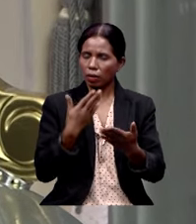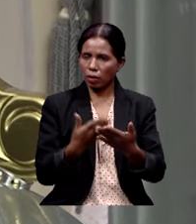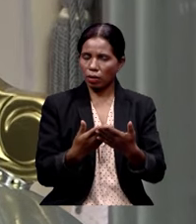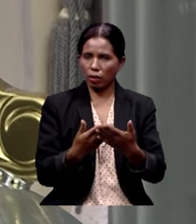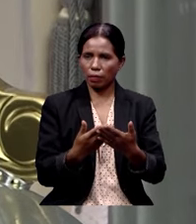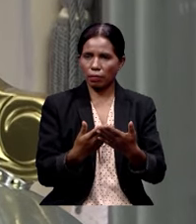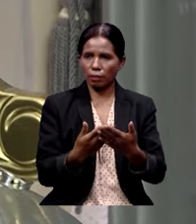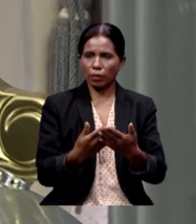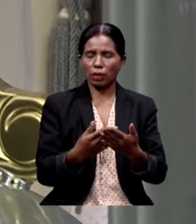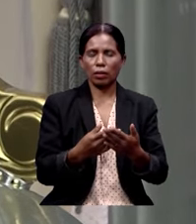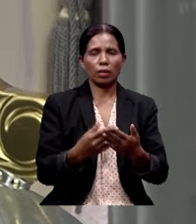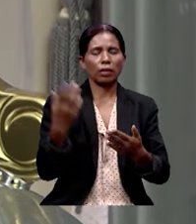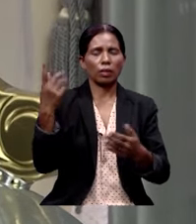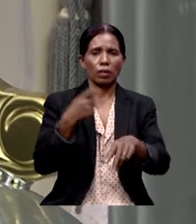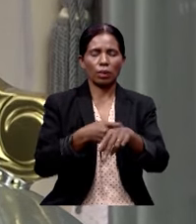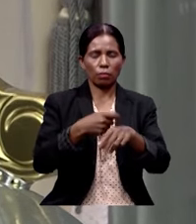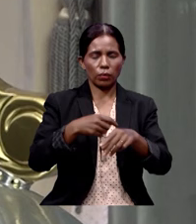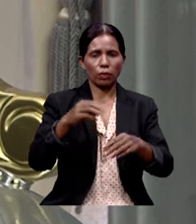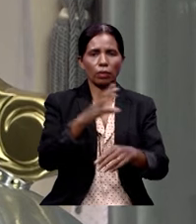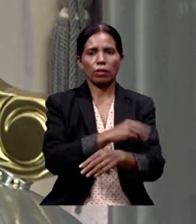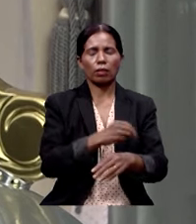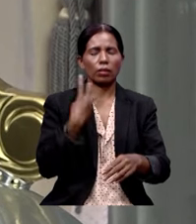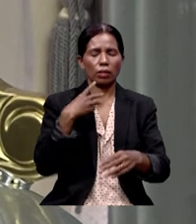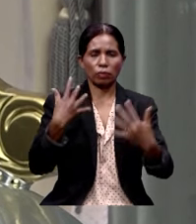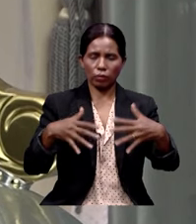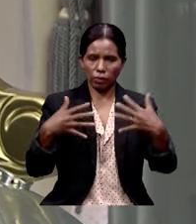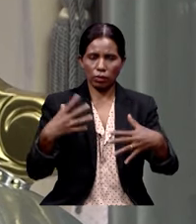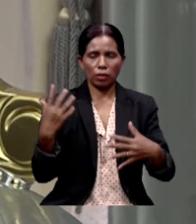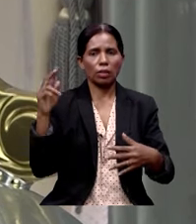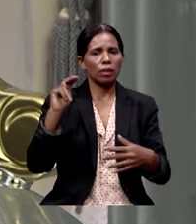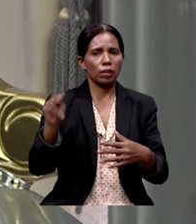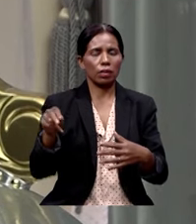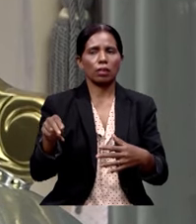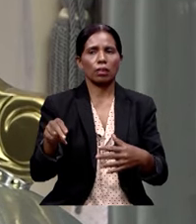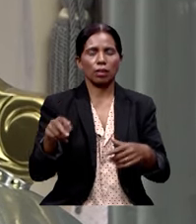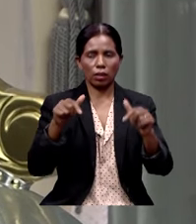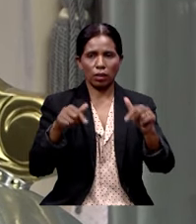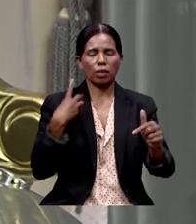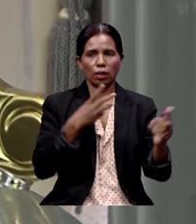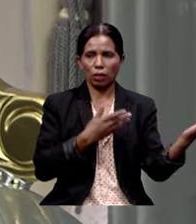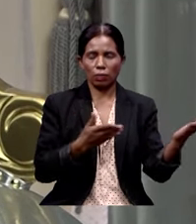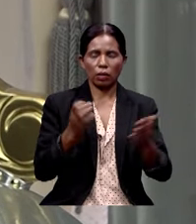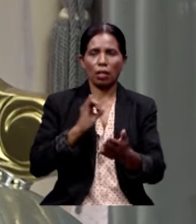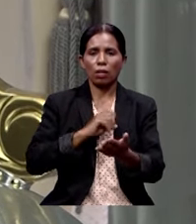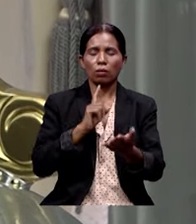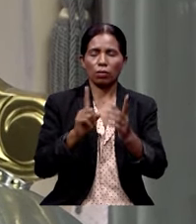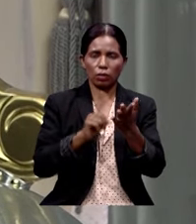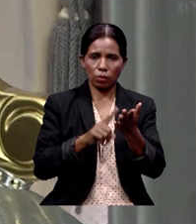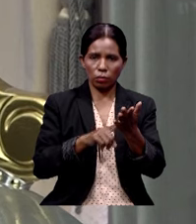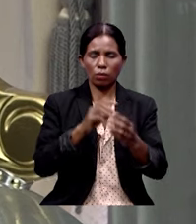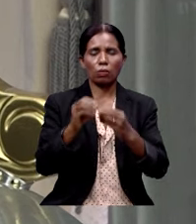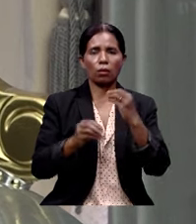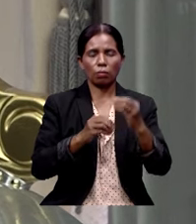a Fununia Lara. Então, foi uma situação, uma situação lá, e aí, a Lurima, e eu discuti com ela quando o assunto foi